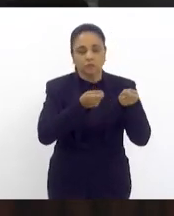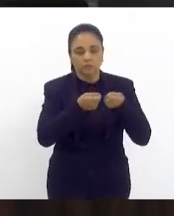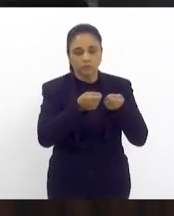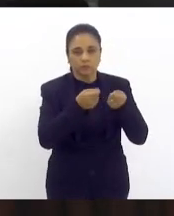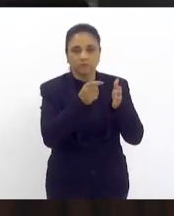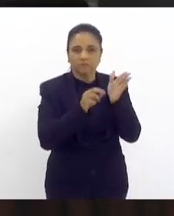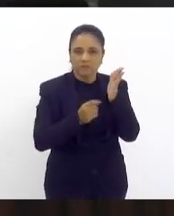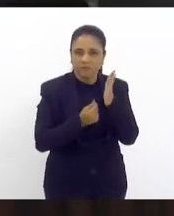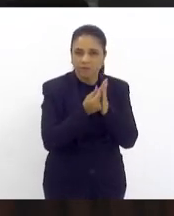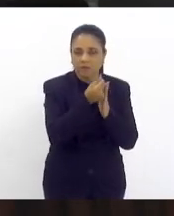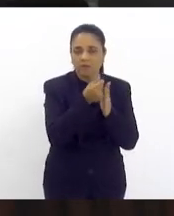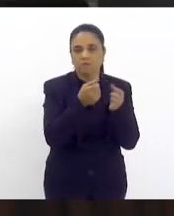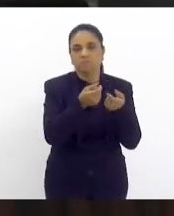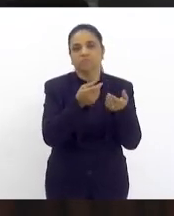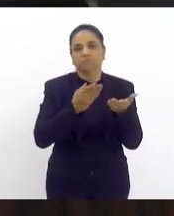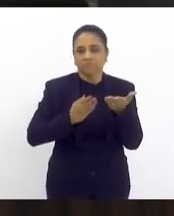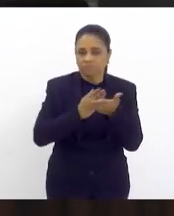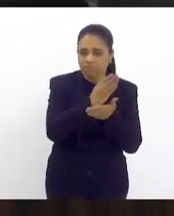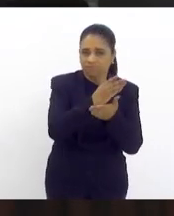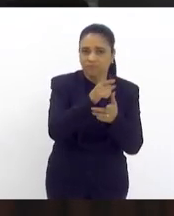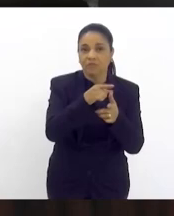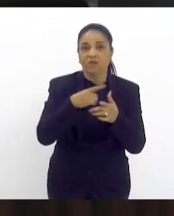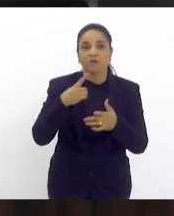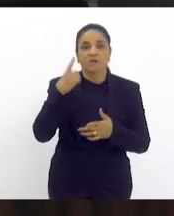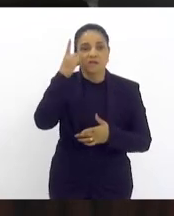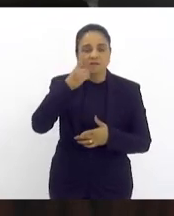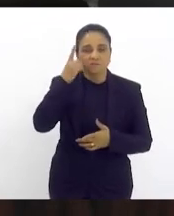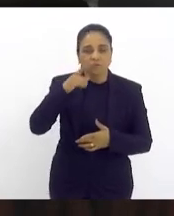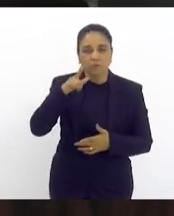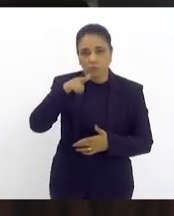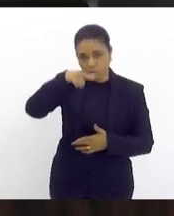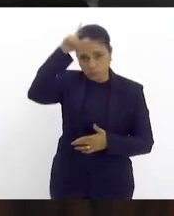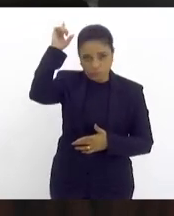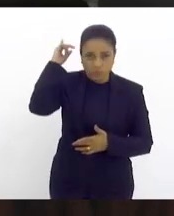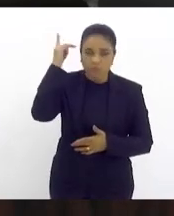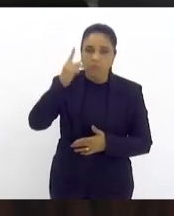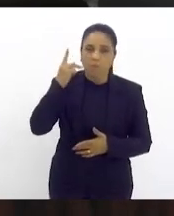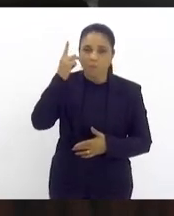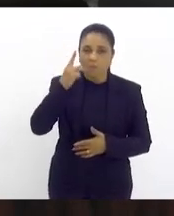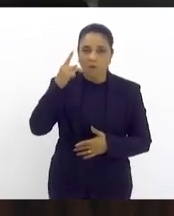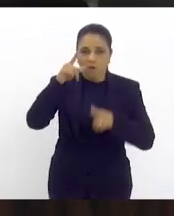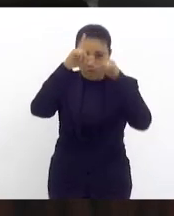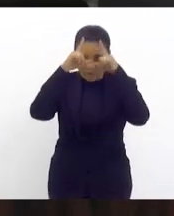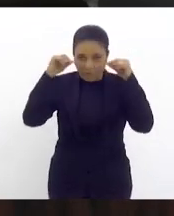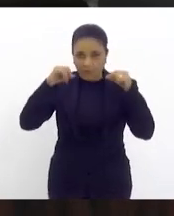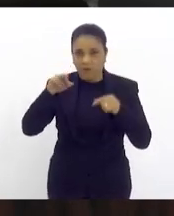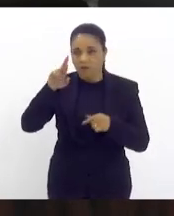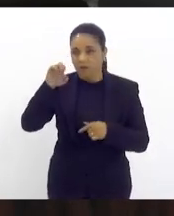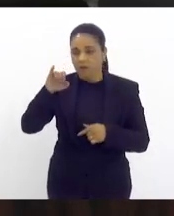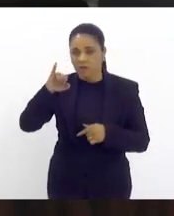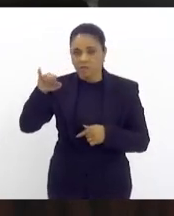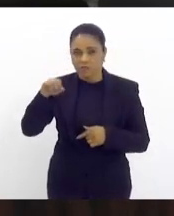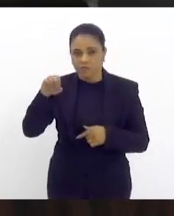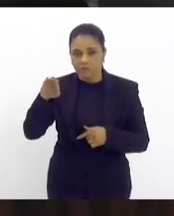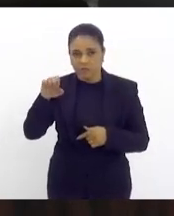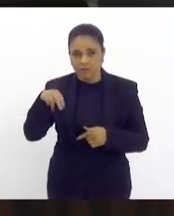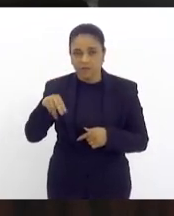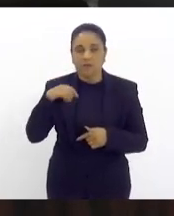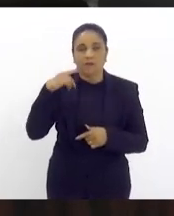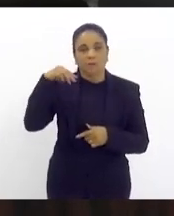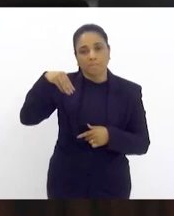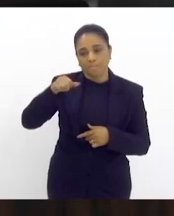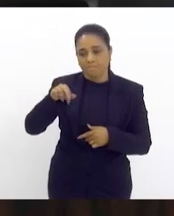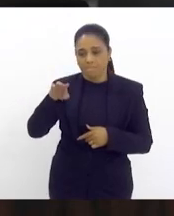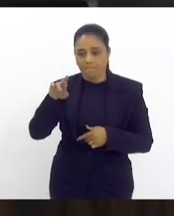favorável relatou a Deputado Luiz Paulo é enfermeira mata Rocha ele é um Marco